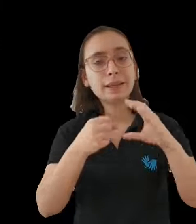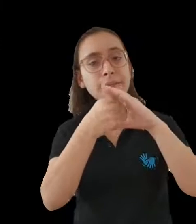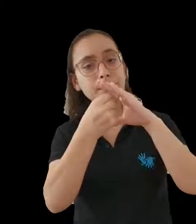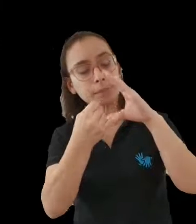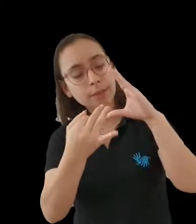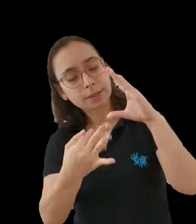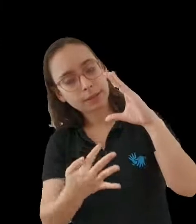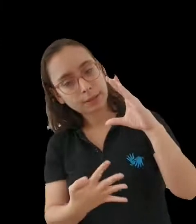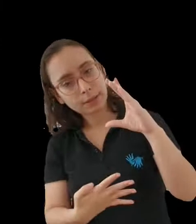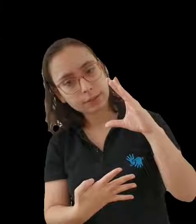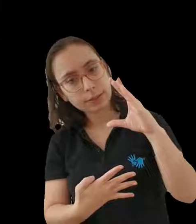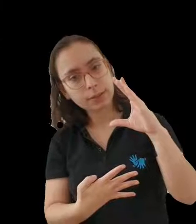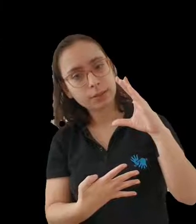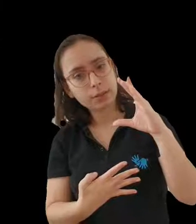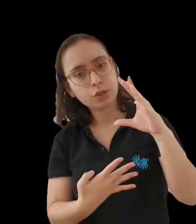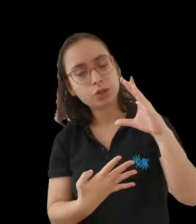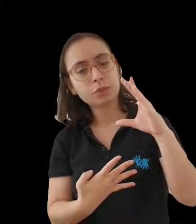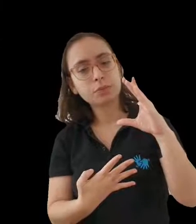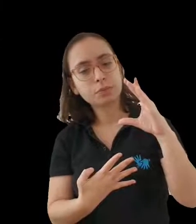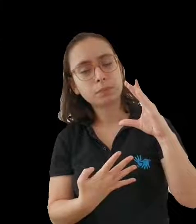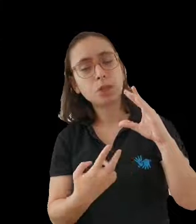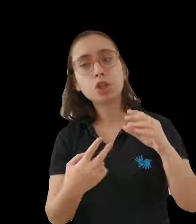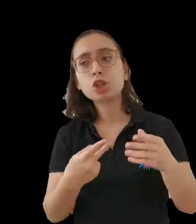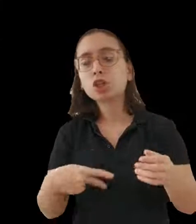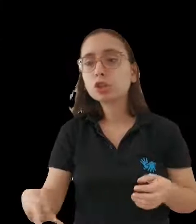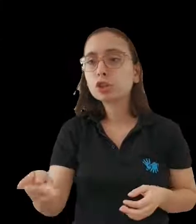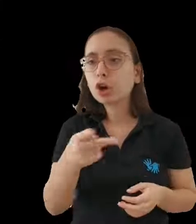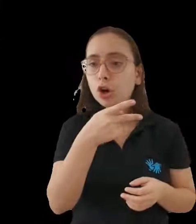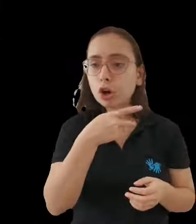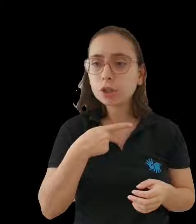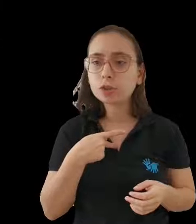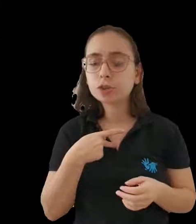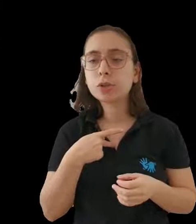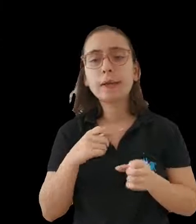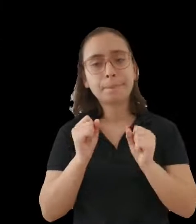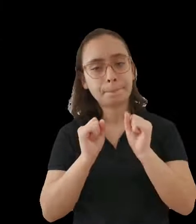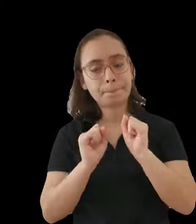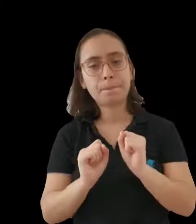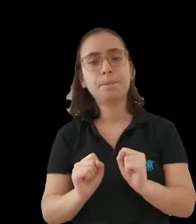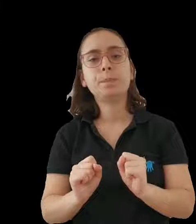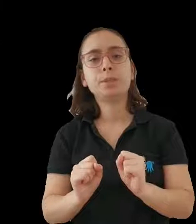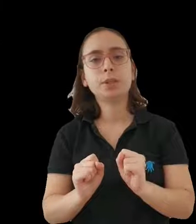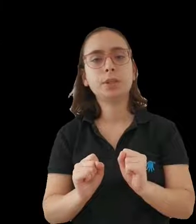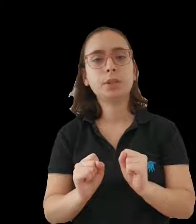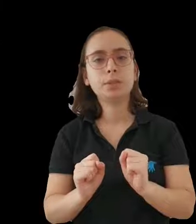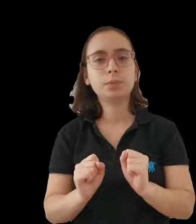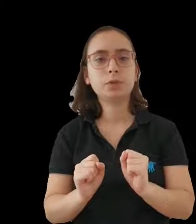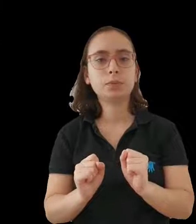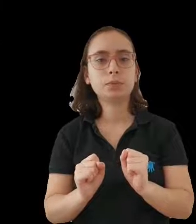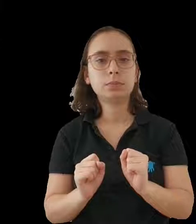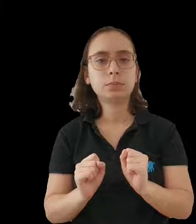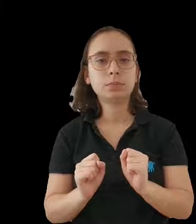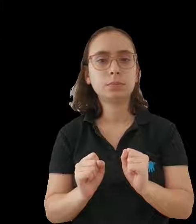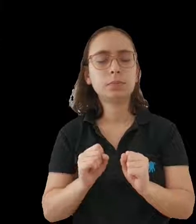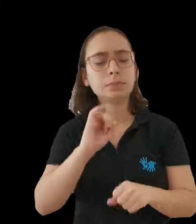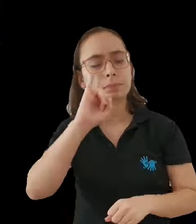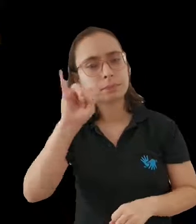peculiaridade, né, essa característica, melhor dizendo, de que nós, narradores, nós podemos